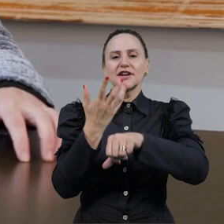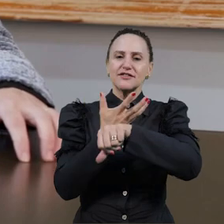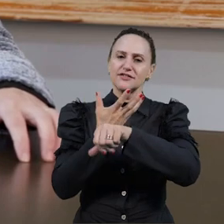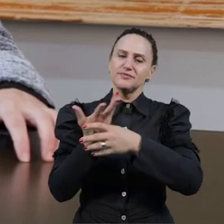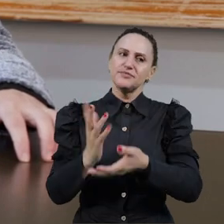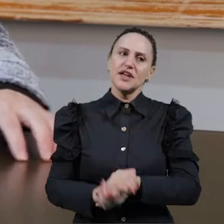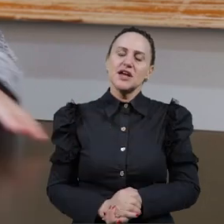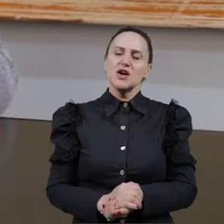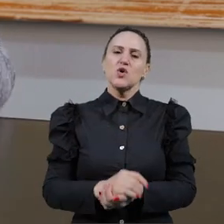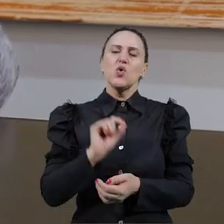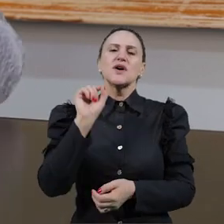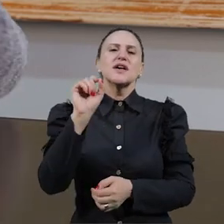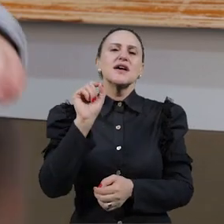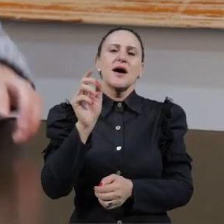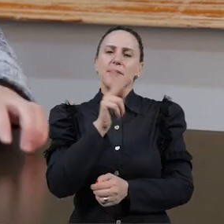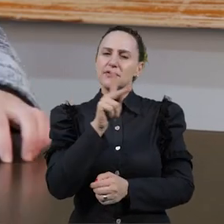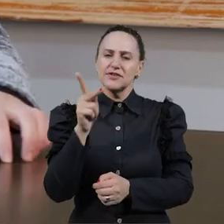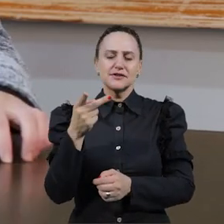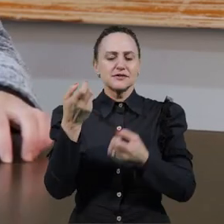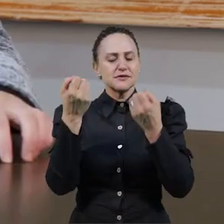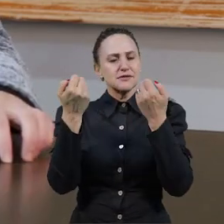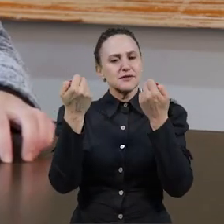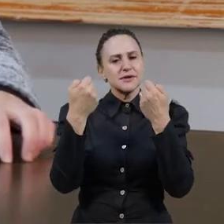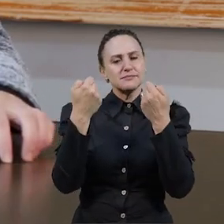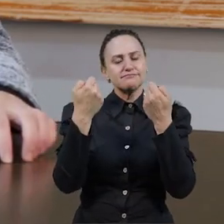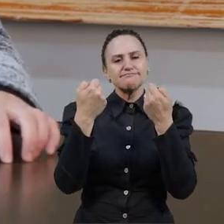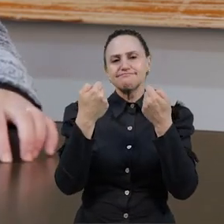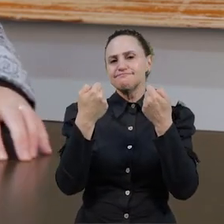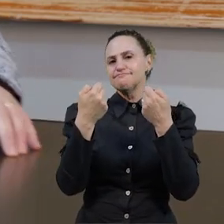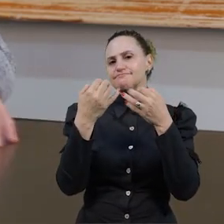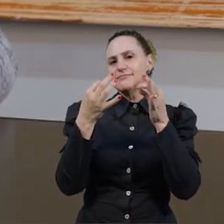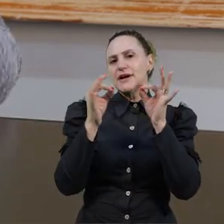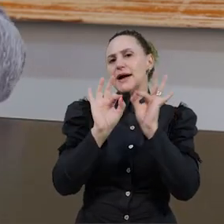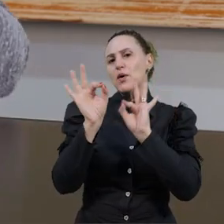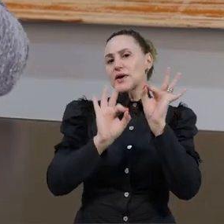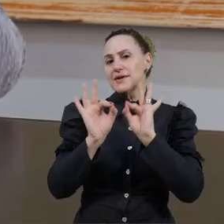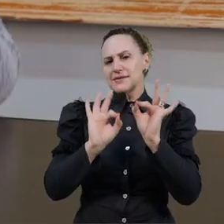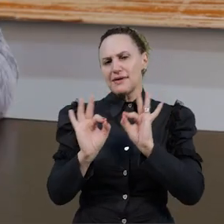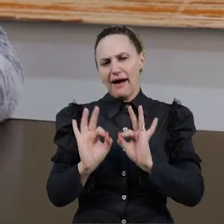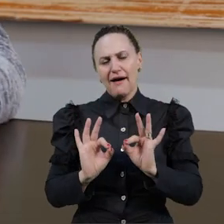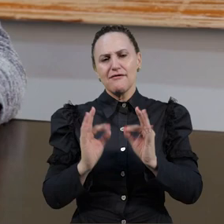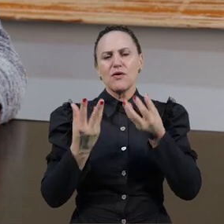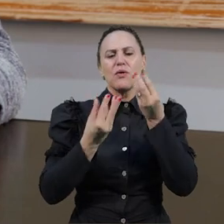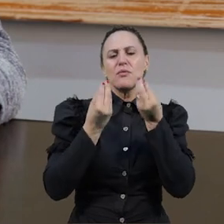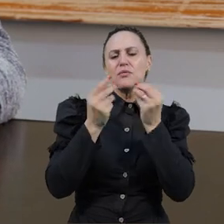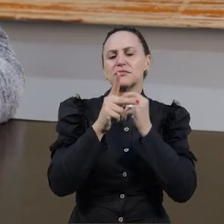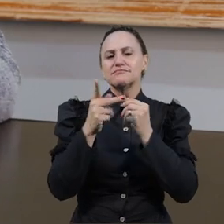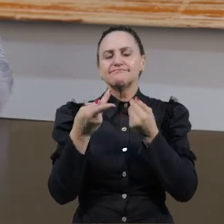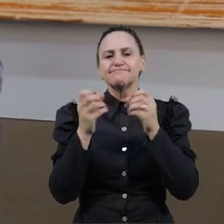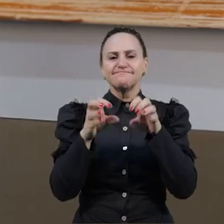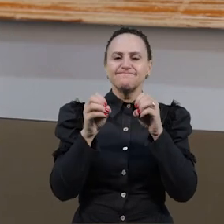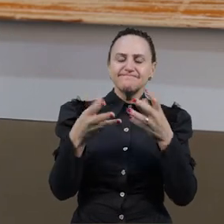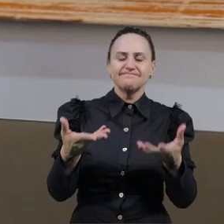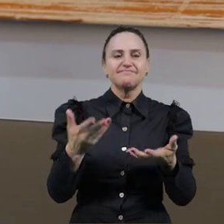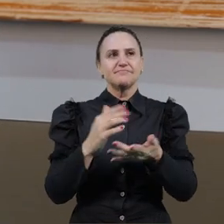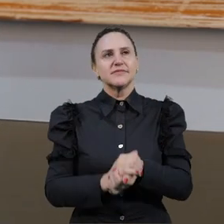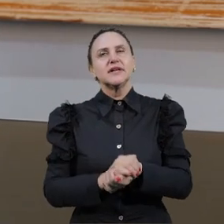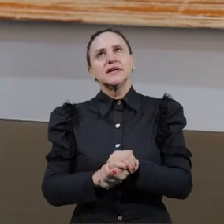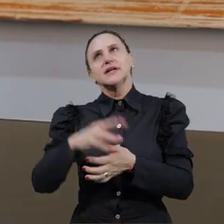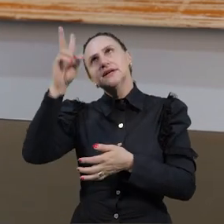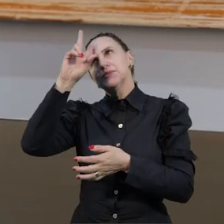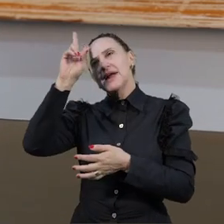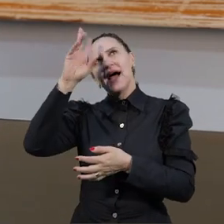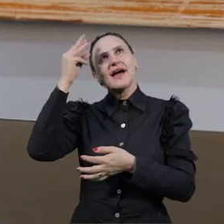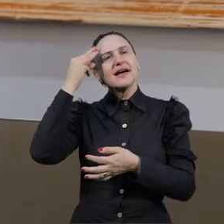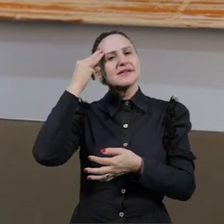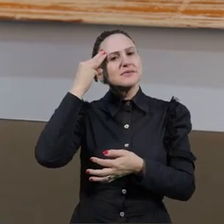o professor usava? Como era a forma que ele conduzia a aula? Então, retomar essas memórias, porque nós temos que pensar que